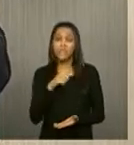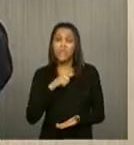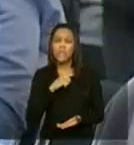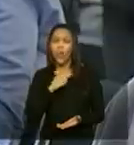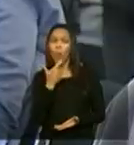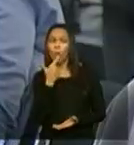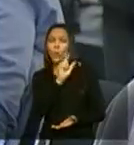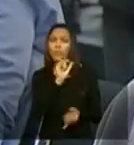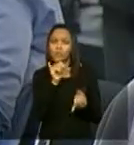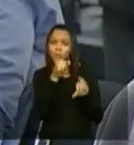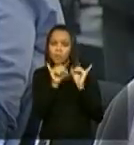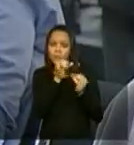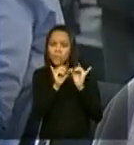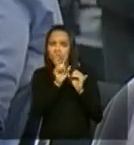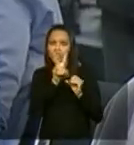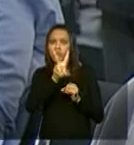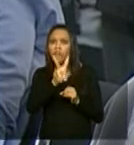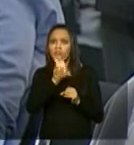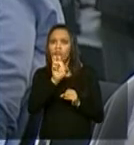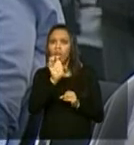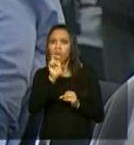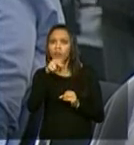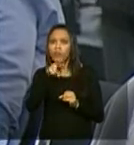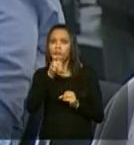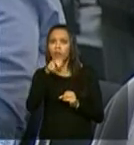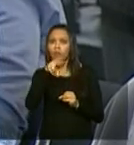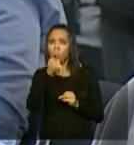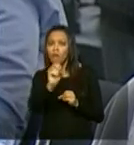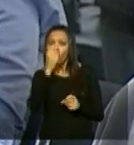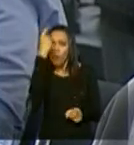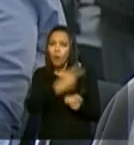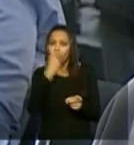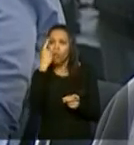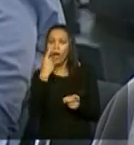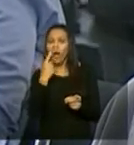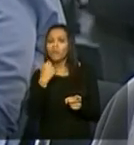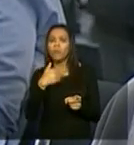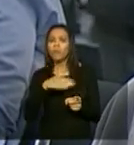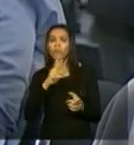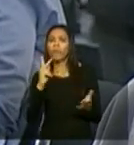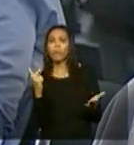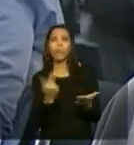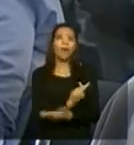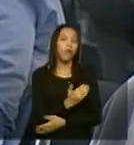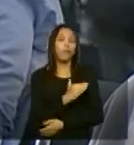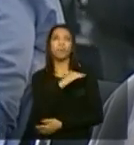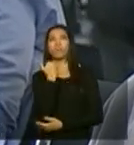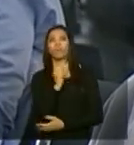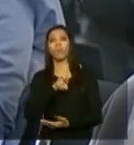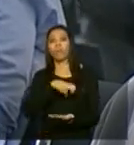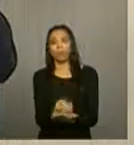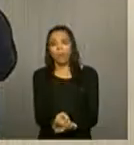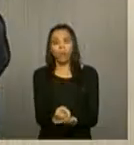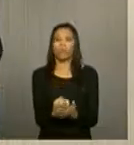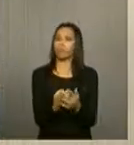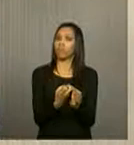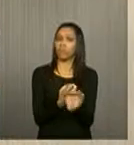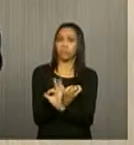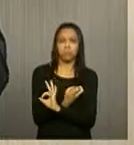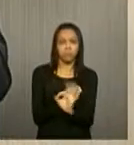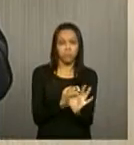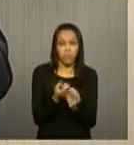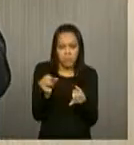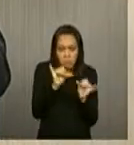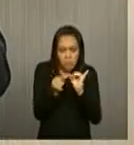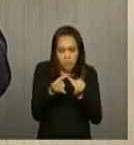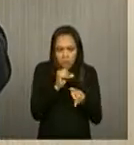que pusesse pudesse ter causado a morte e não se encontrou também nestas amostras é examinadas nenhuma substância